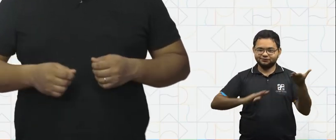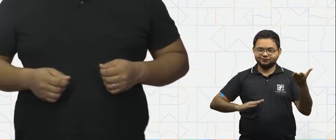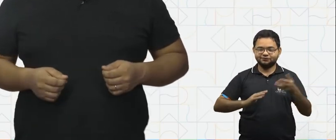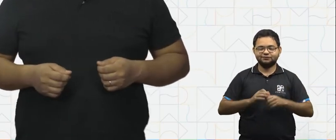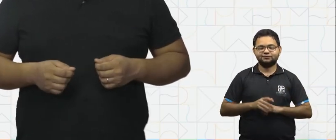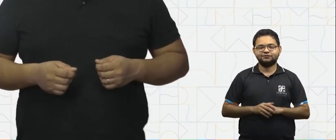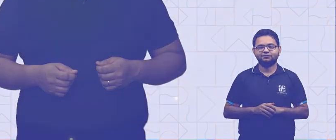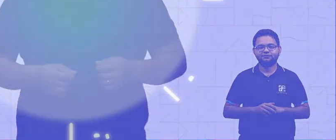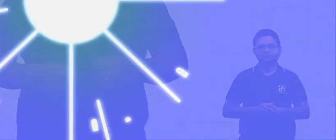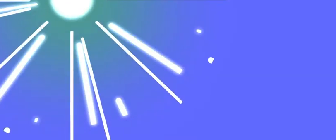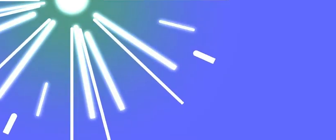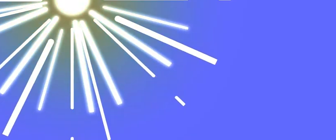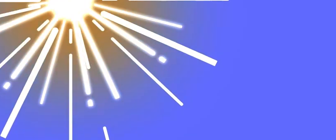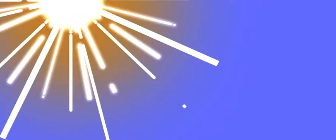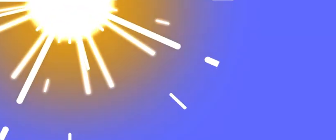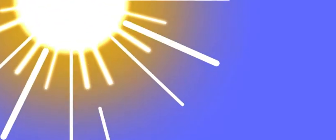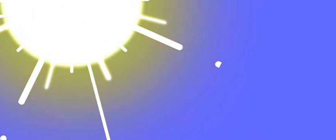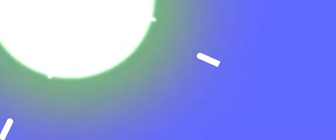hora da atividade.